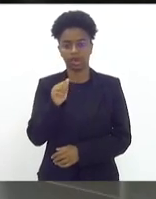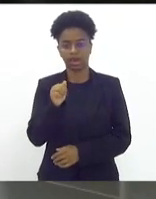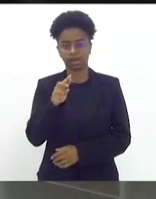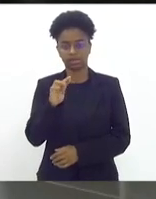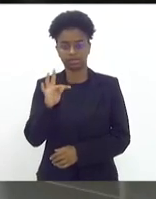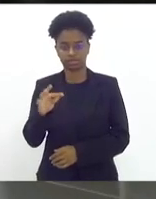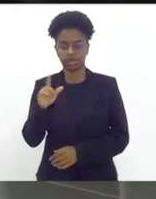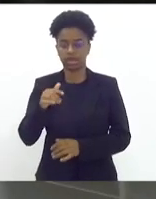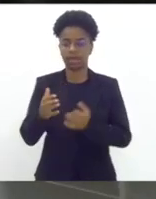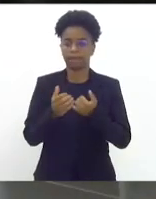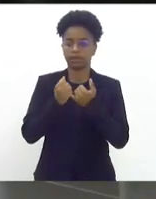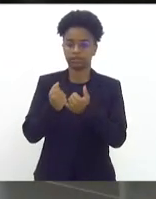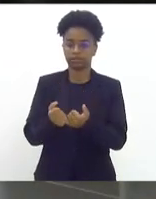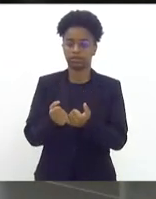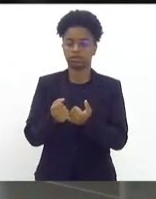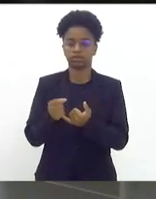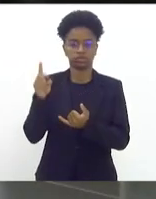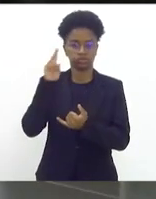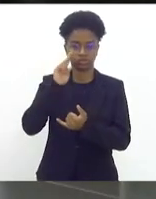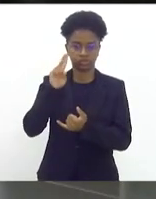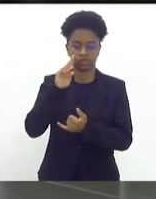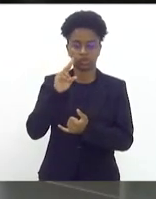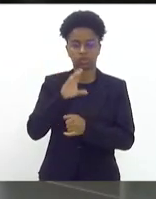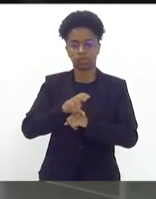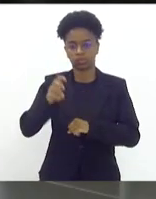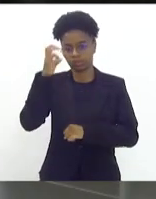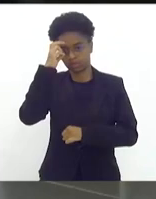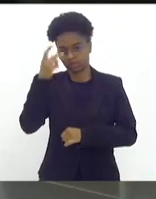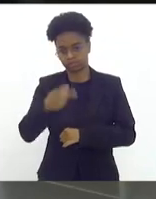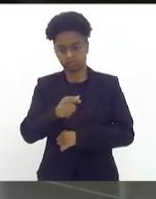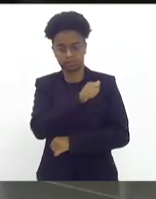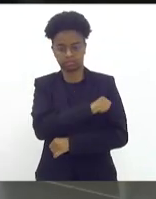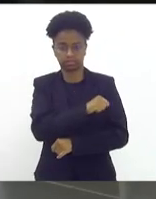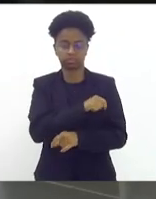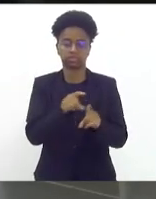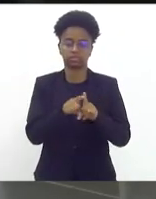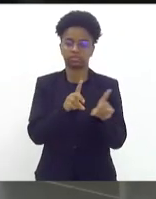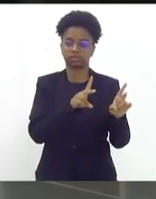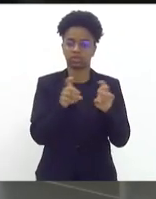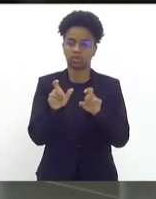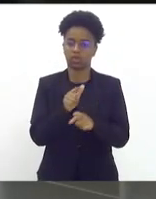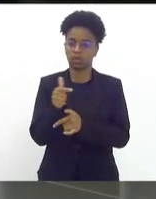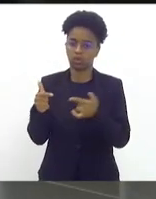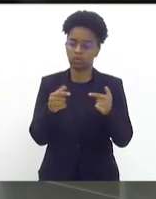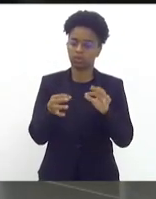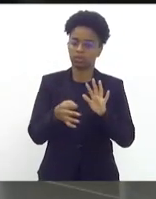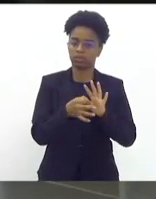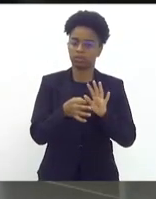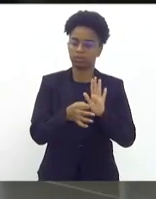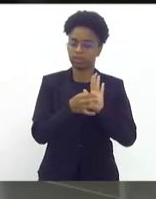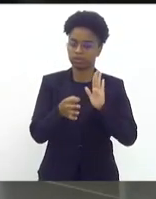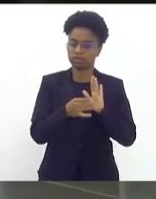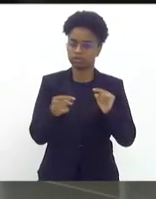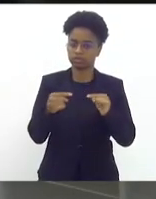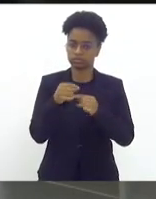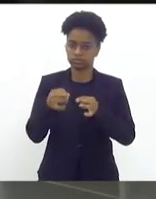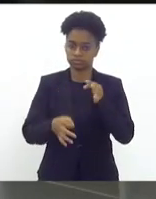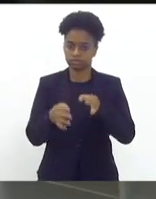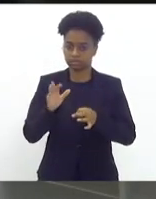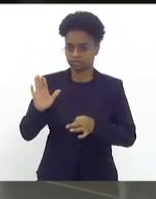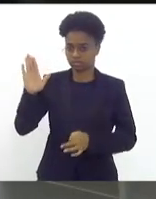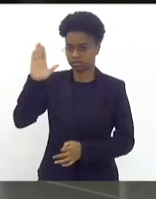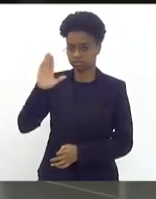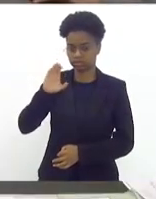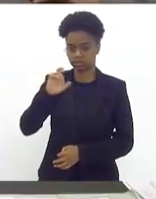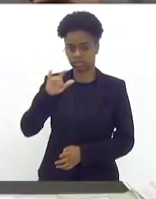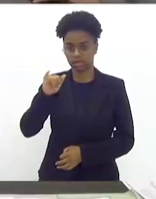histórico, cultural e material do Estado do Rio de Janeiro e dá outras providências, parecer pela juridicidade. Em discussão, para discutir, deputada